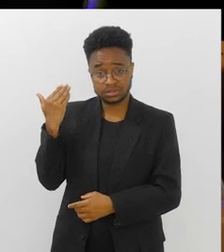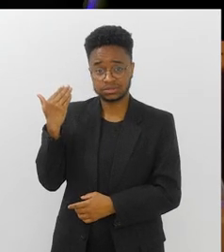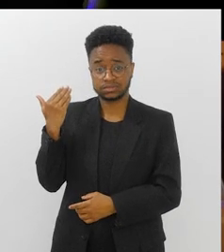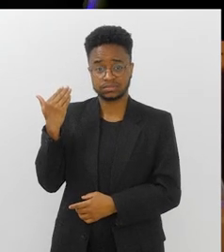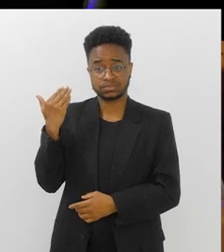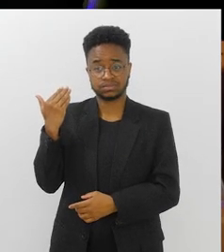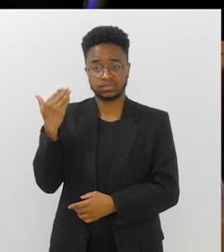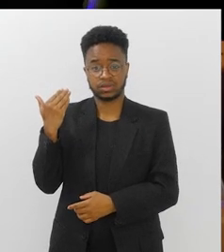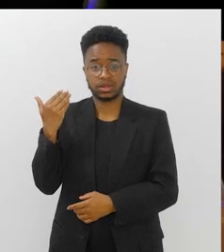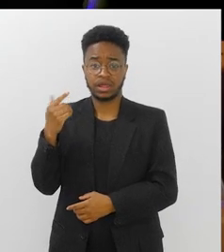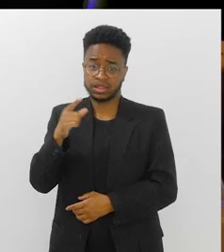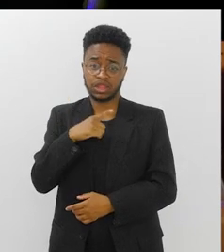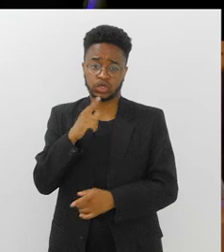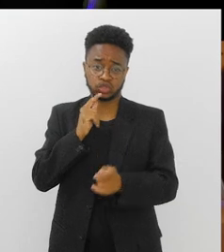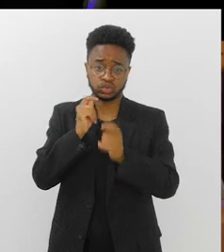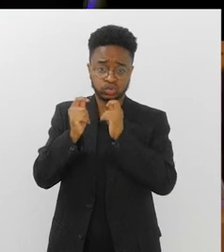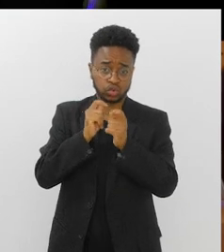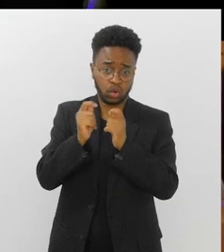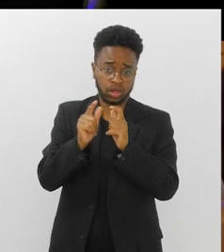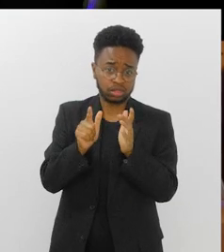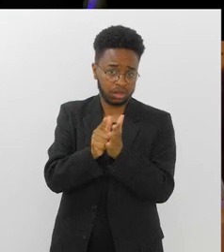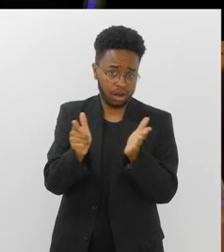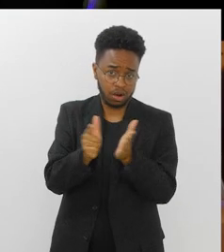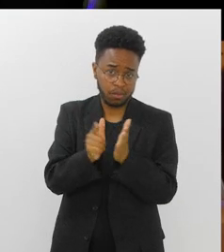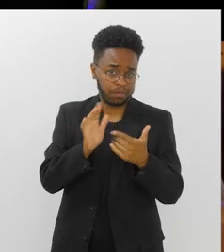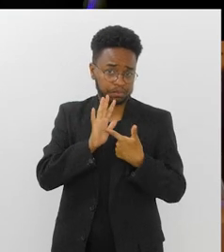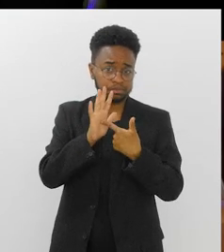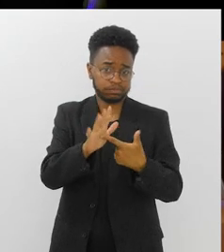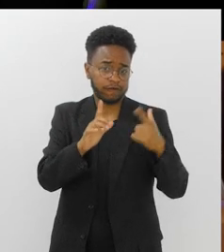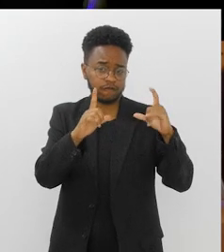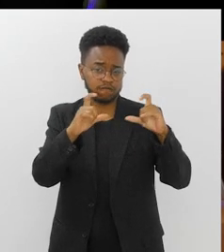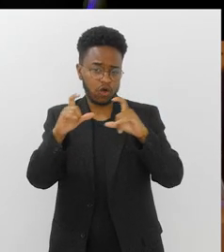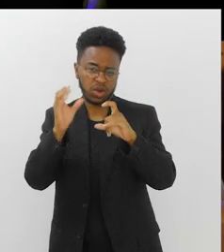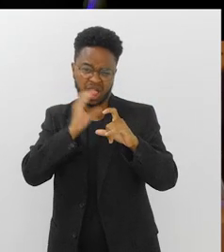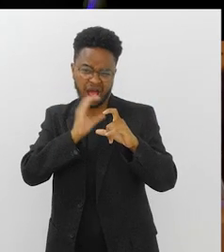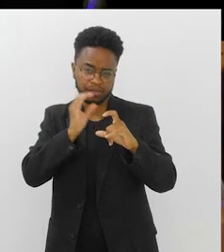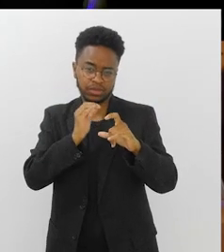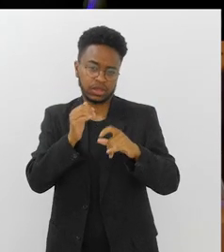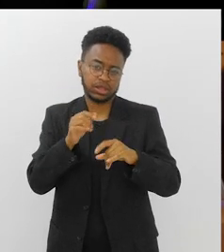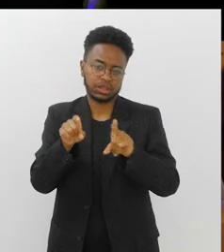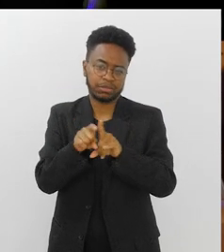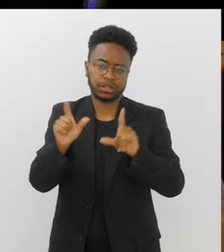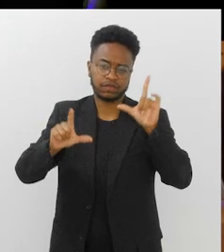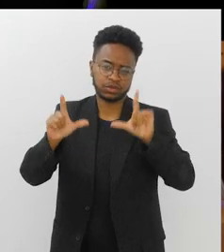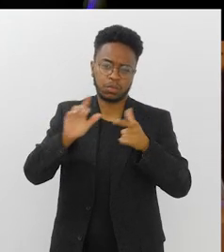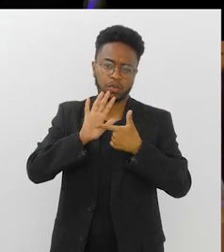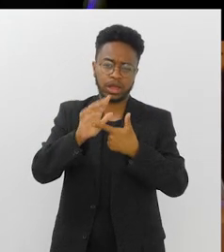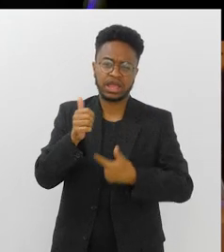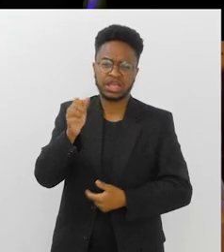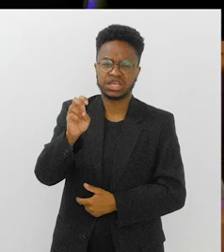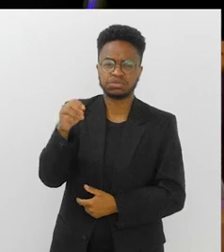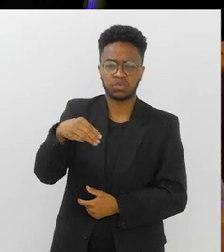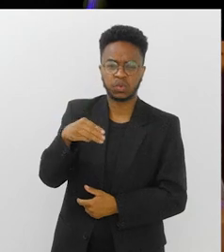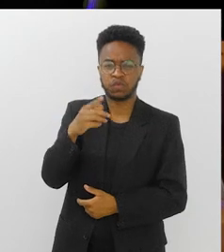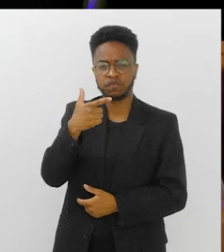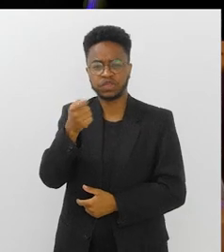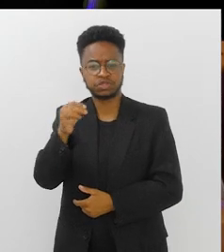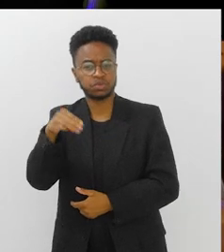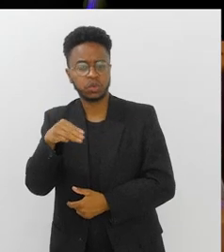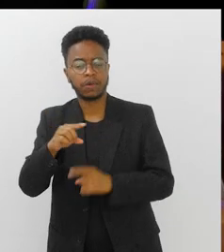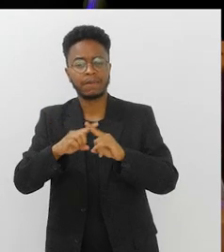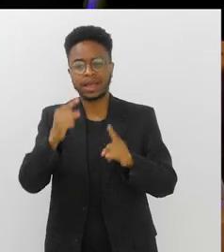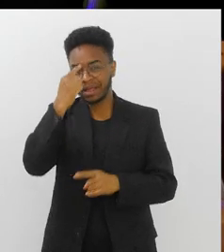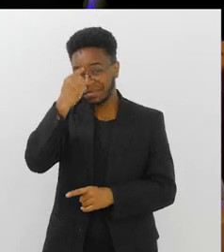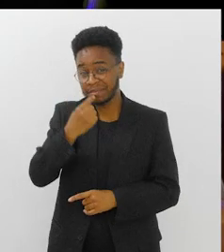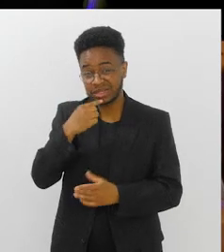eh tinha Óbvio jornais né saí a matéria ali rapidinho 15 20 minutos meia hora depois mas imagem